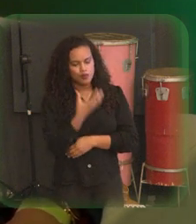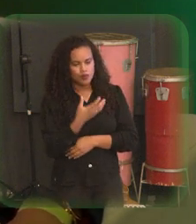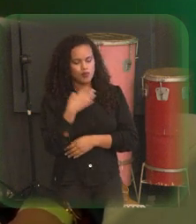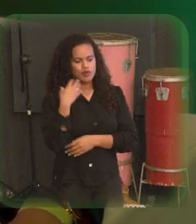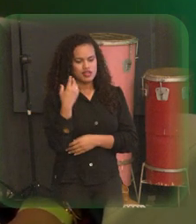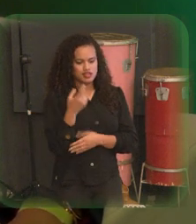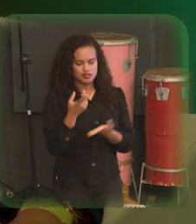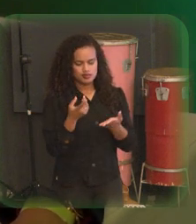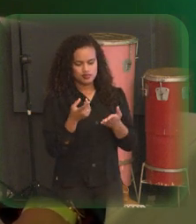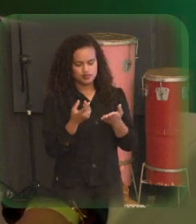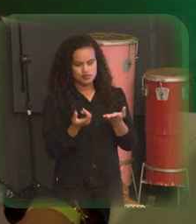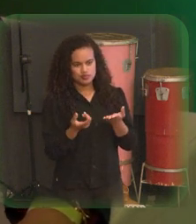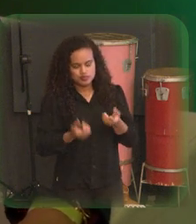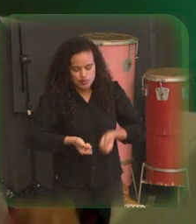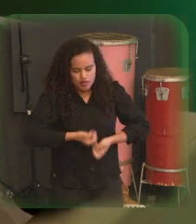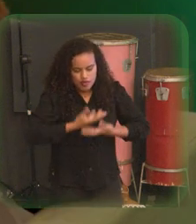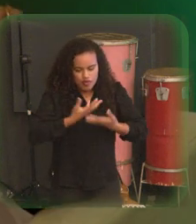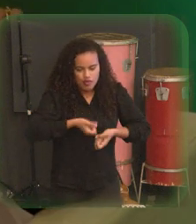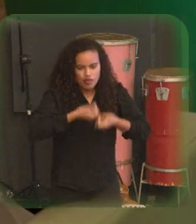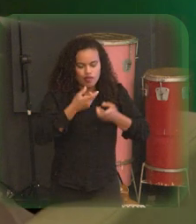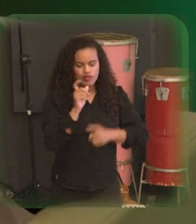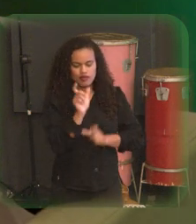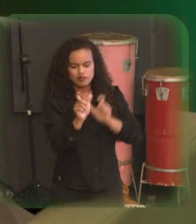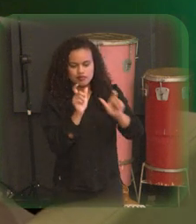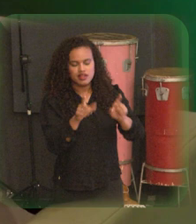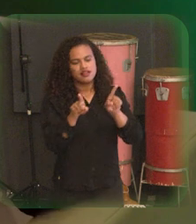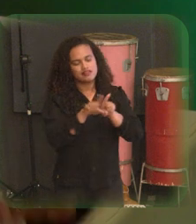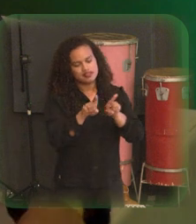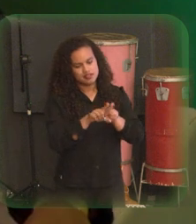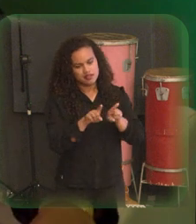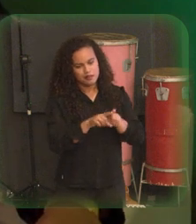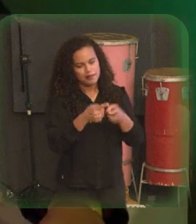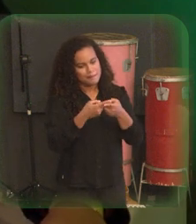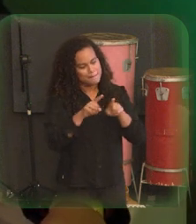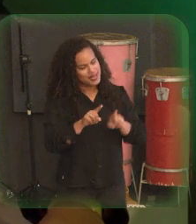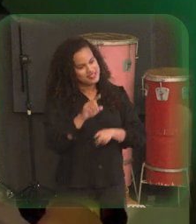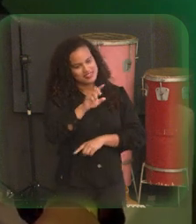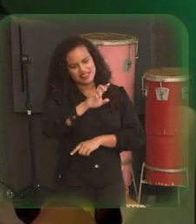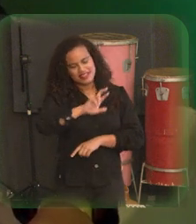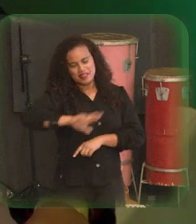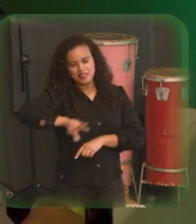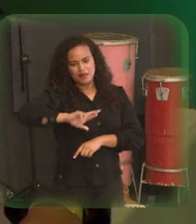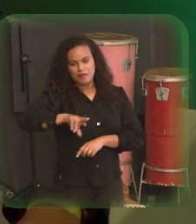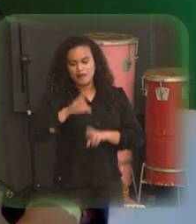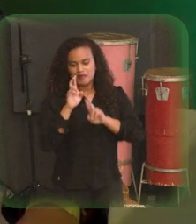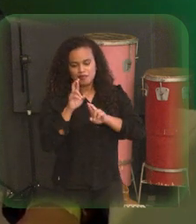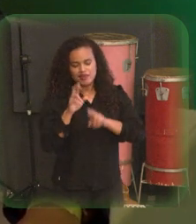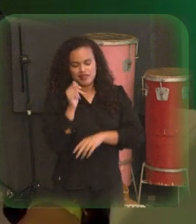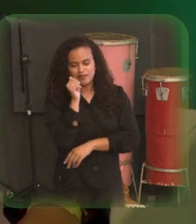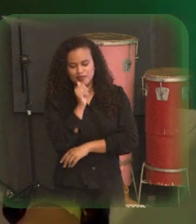as palavras, apesar de isso não ser o esperado para uma mulher.